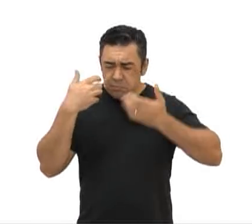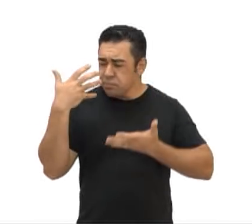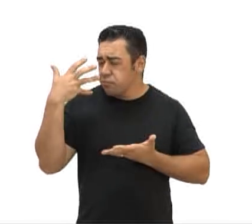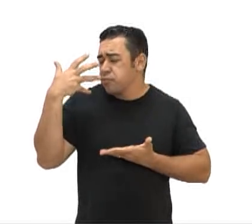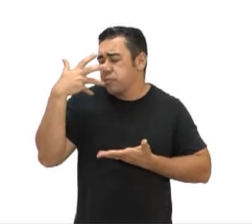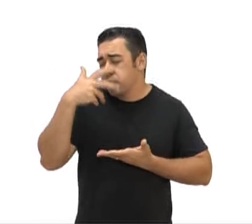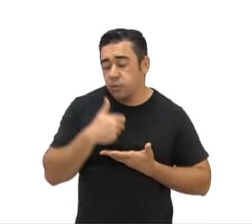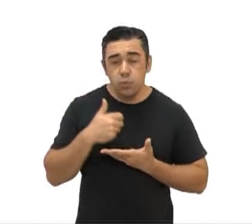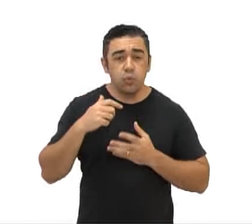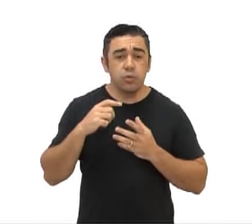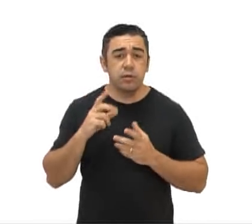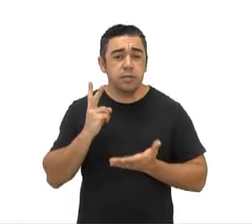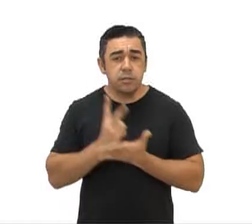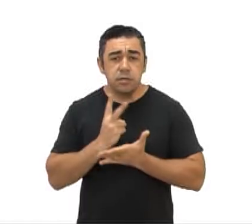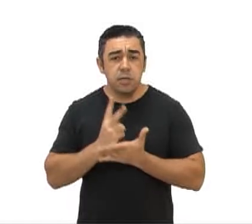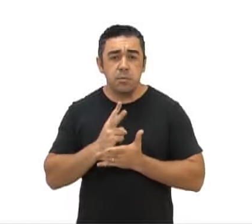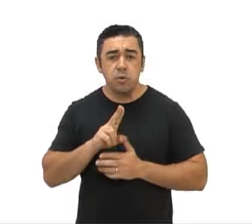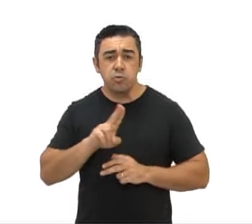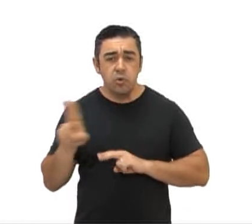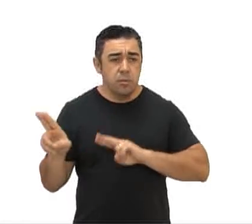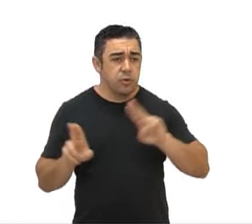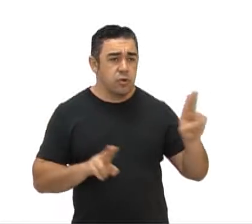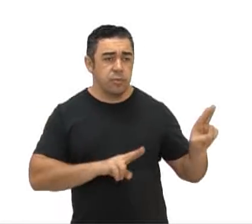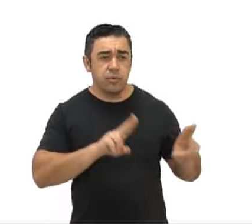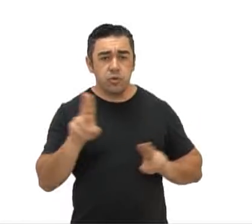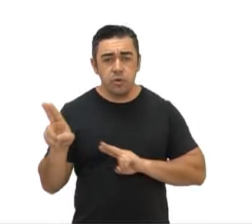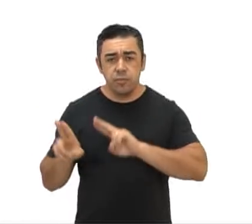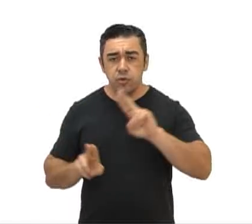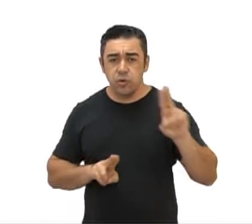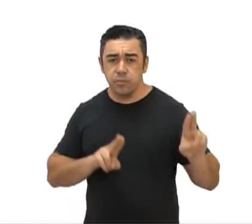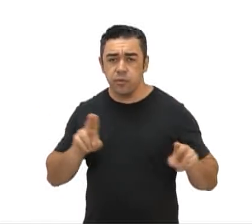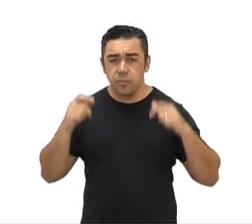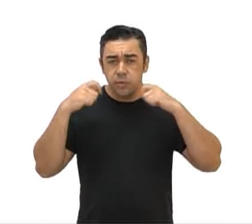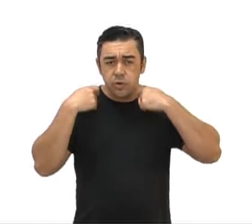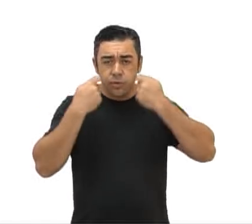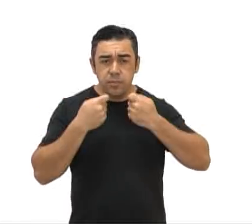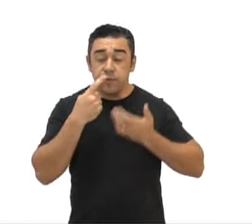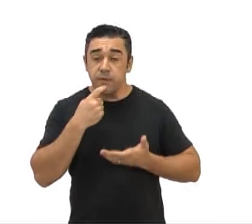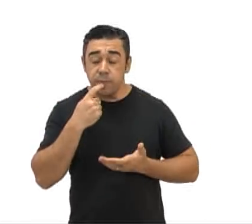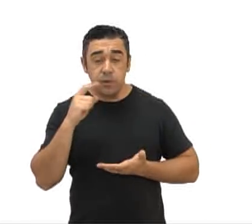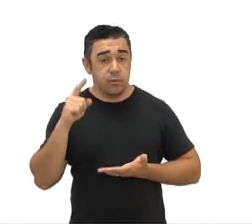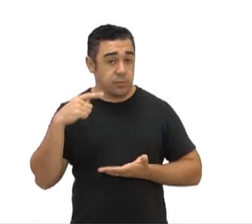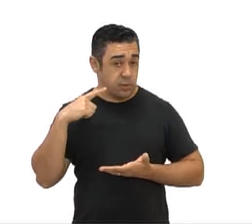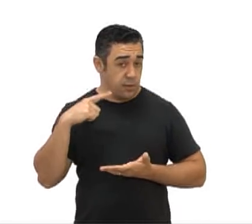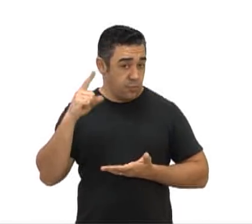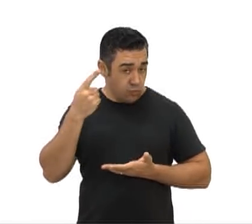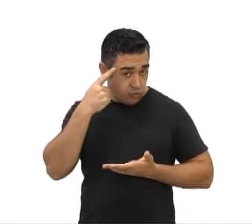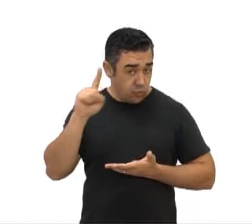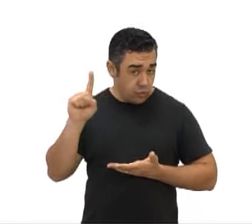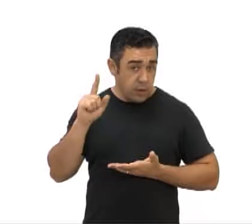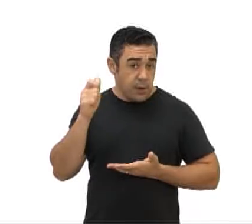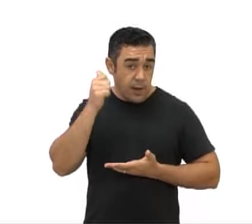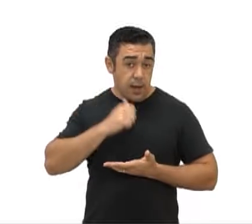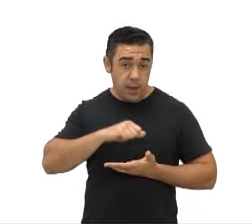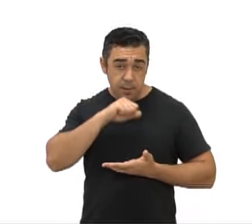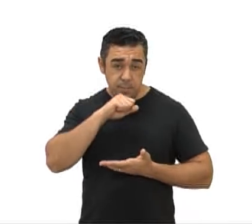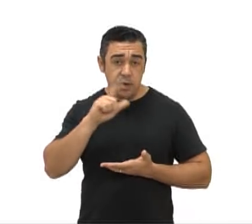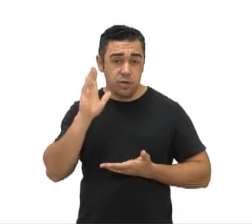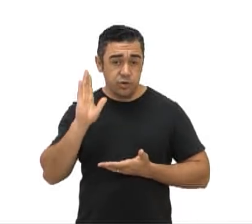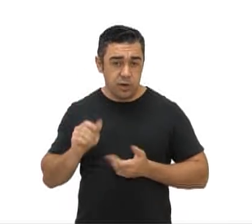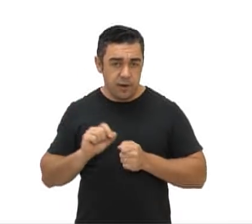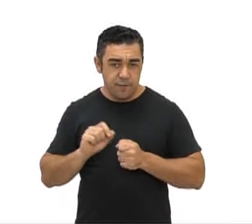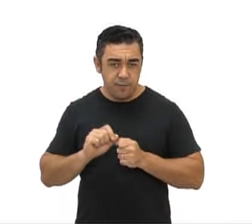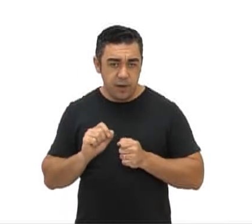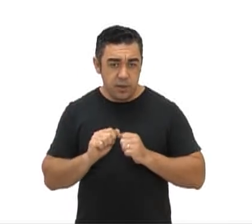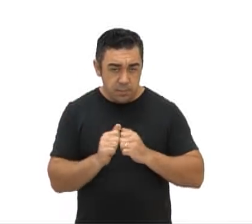que em todo o lado lhe chamavam Caputinho Vermelho. Um dia, a mãe, tendo cozido